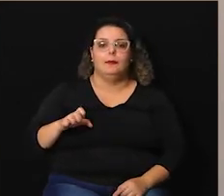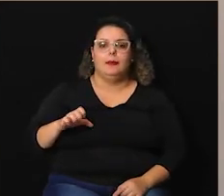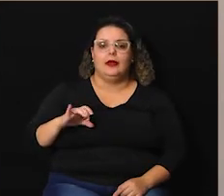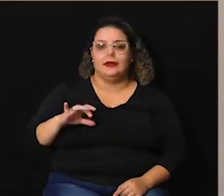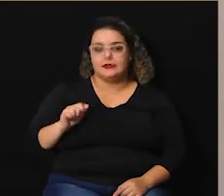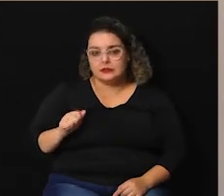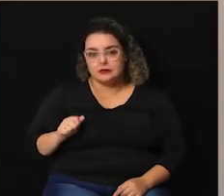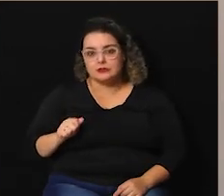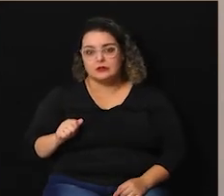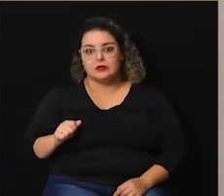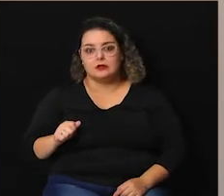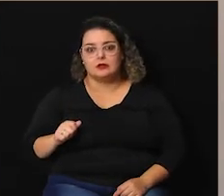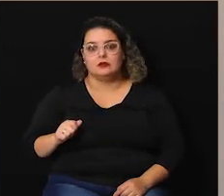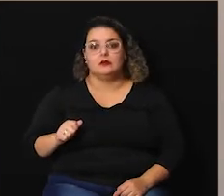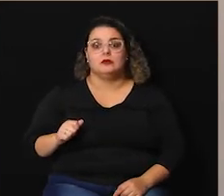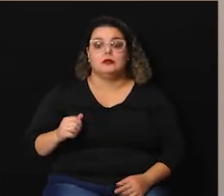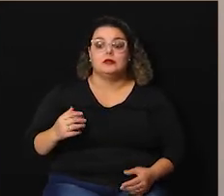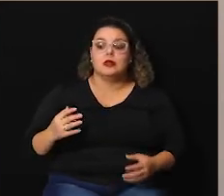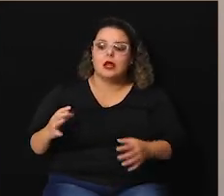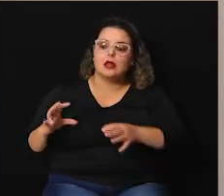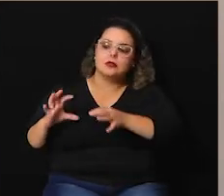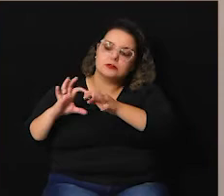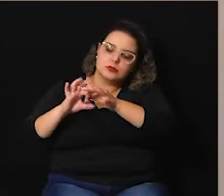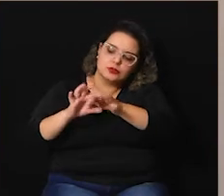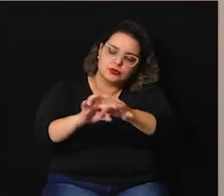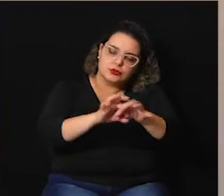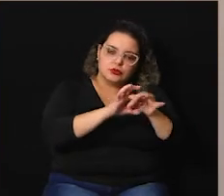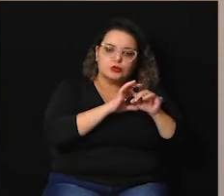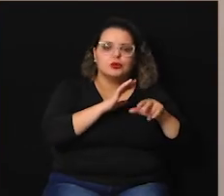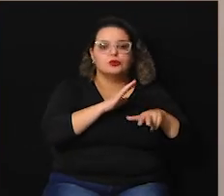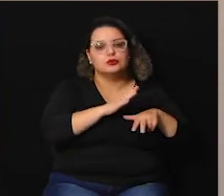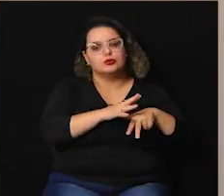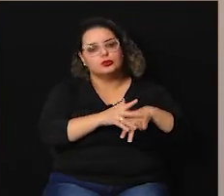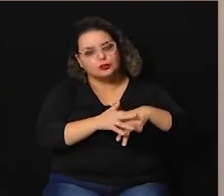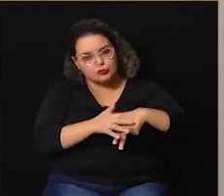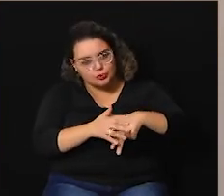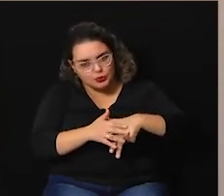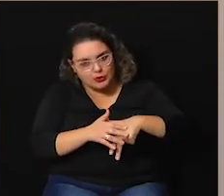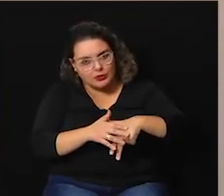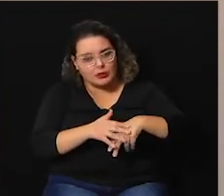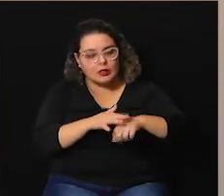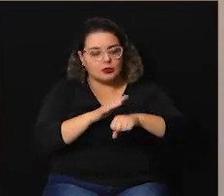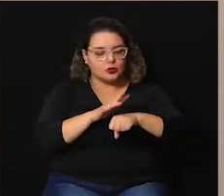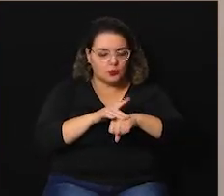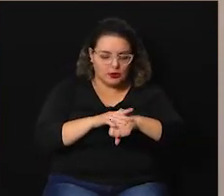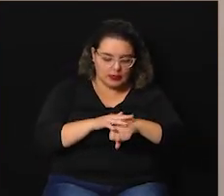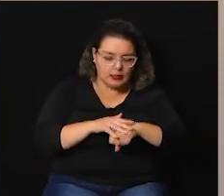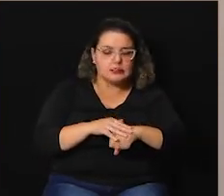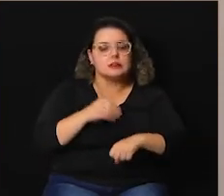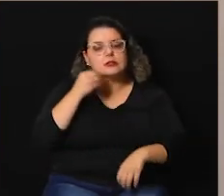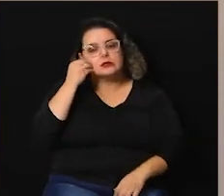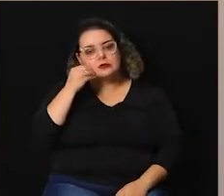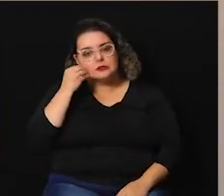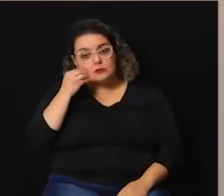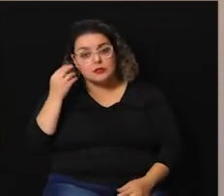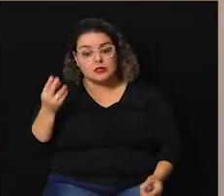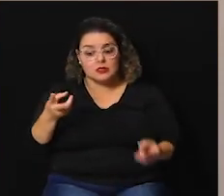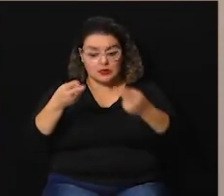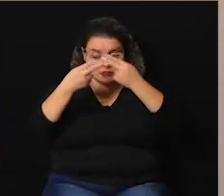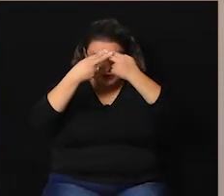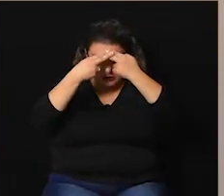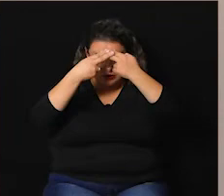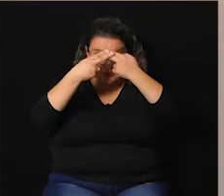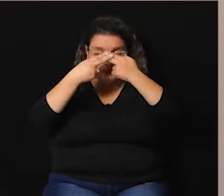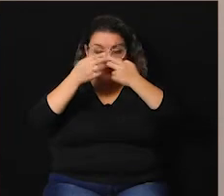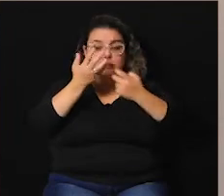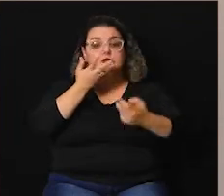que correlacionam, né, patologias ou experiências, vamos dizer, experiências traumáticas